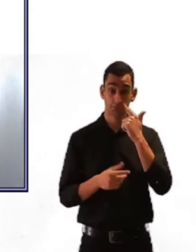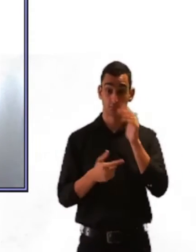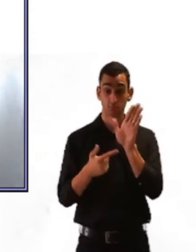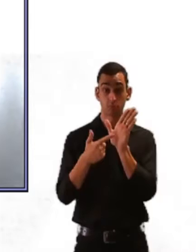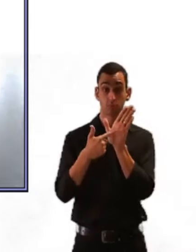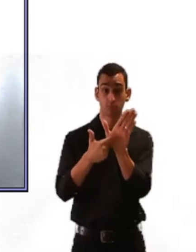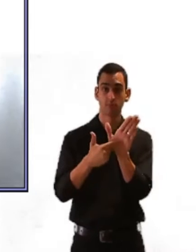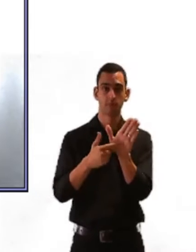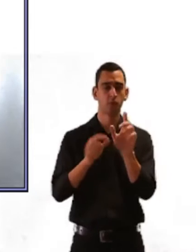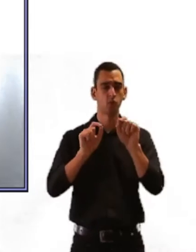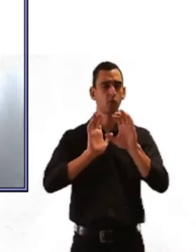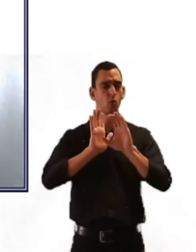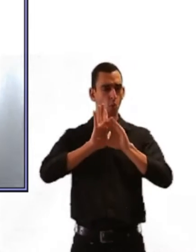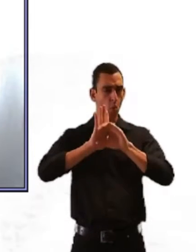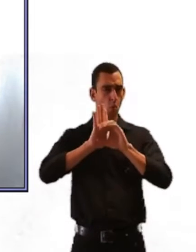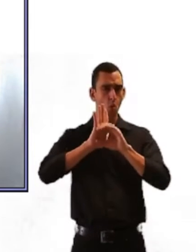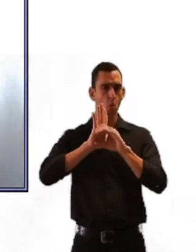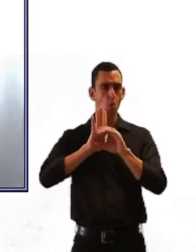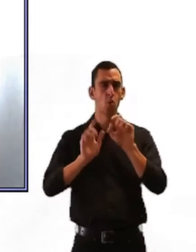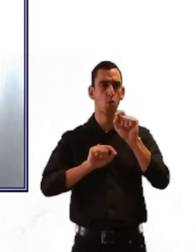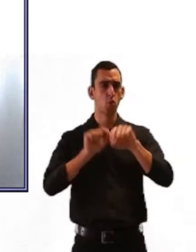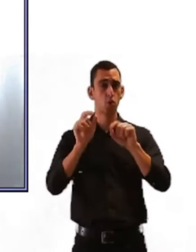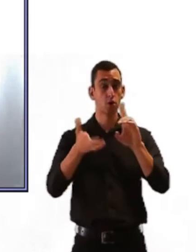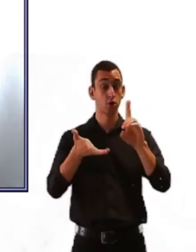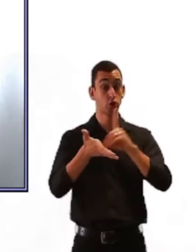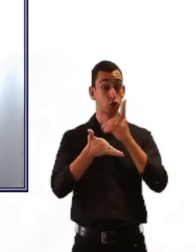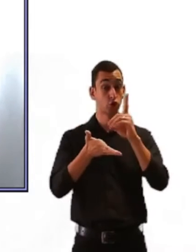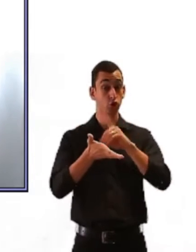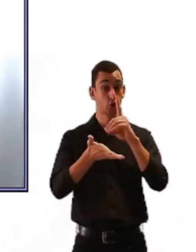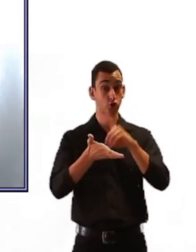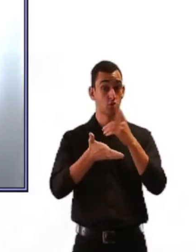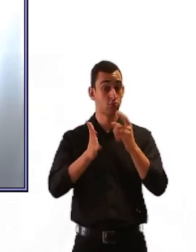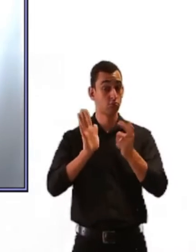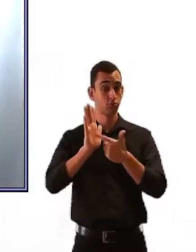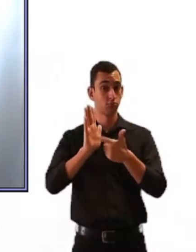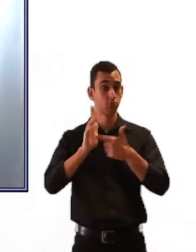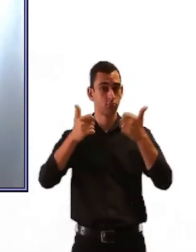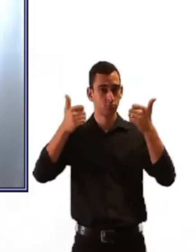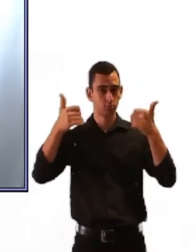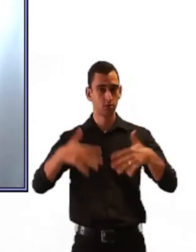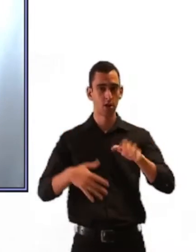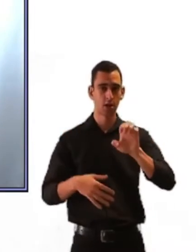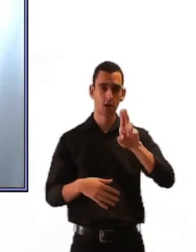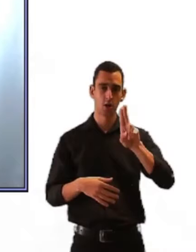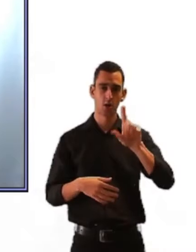um conceito mesmo de dicionário de heurística.